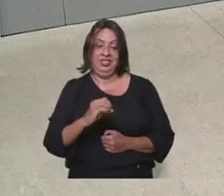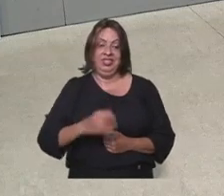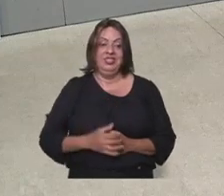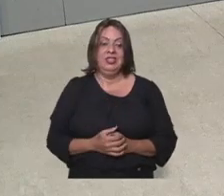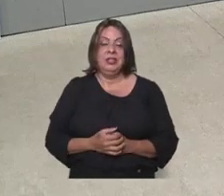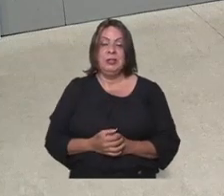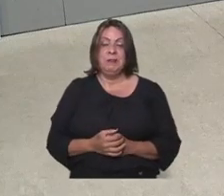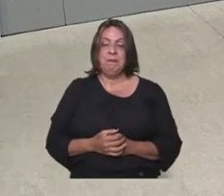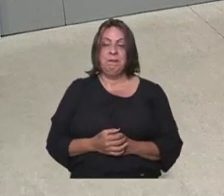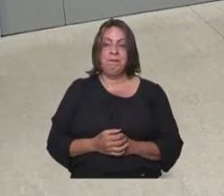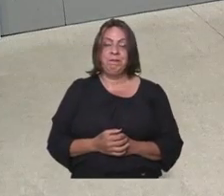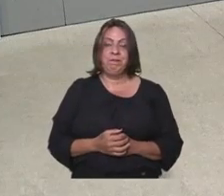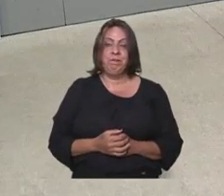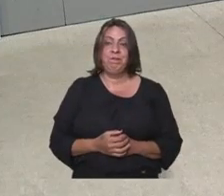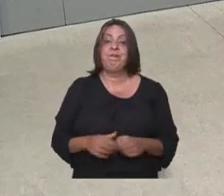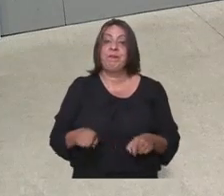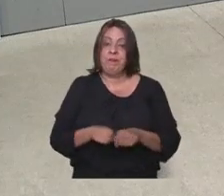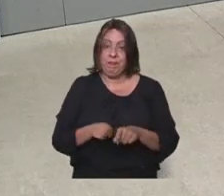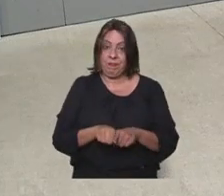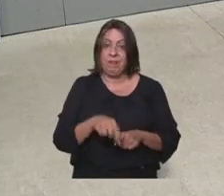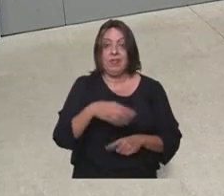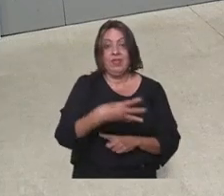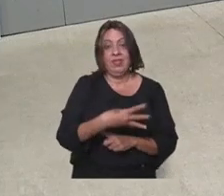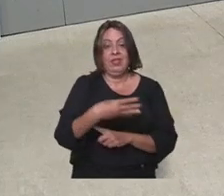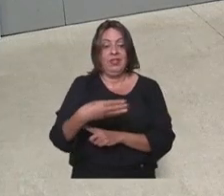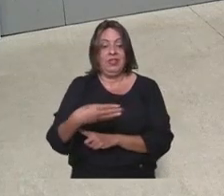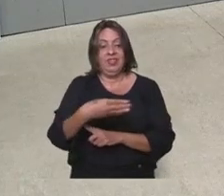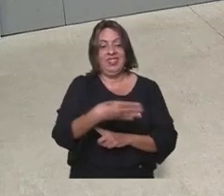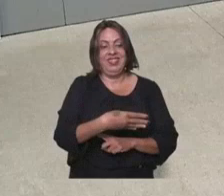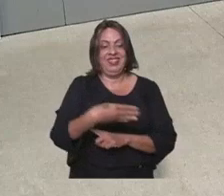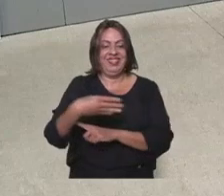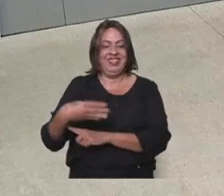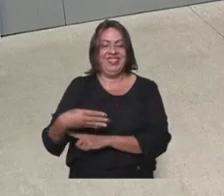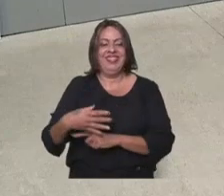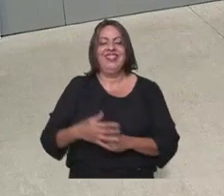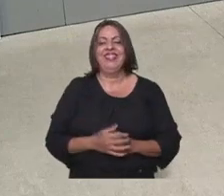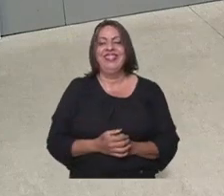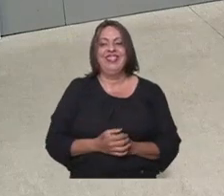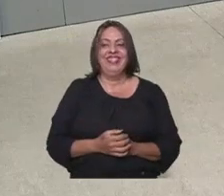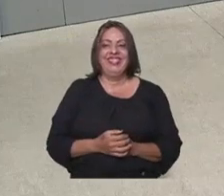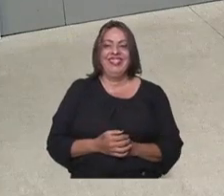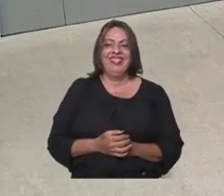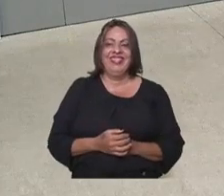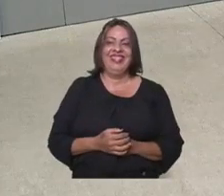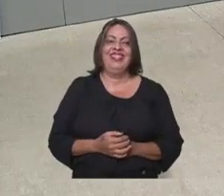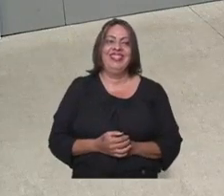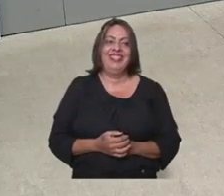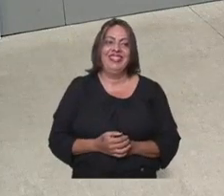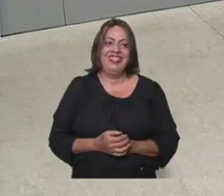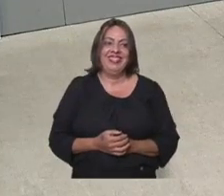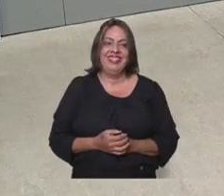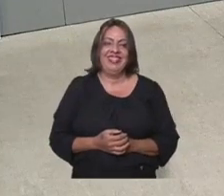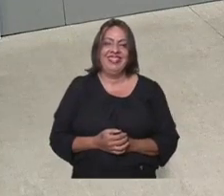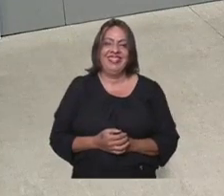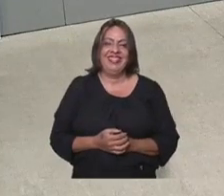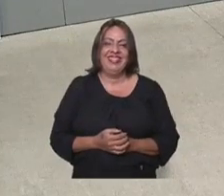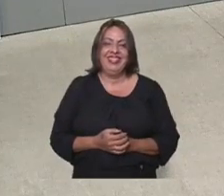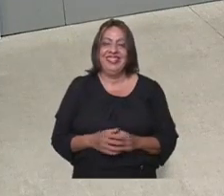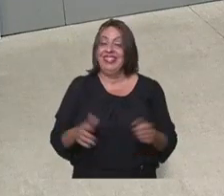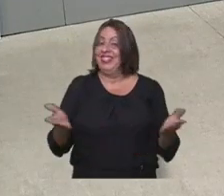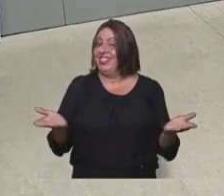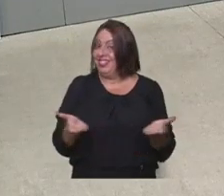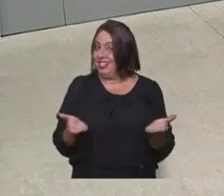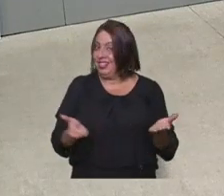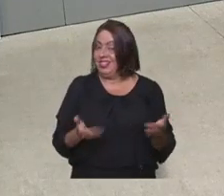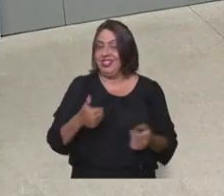20. 20 subiu, sobe também o 44. 44, 44. 44 e